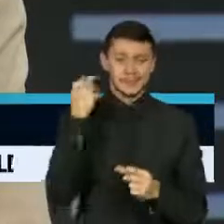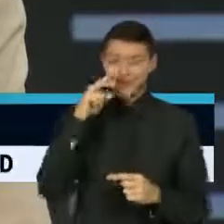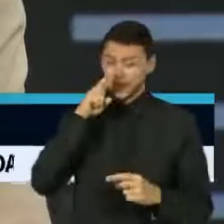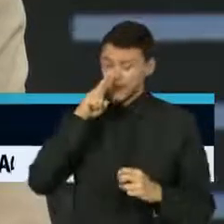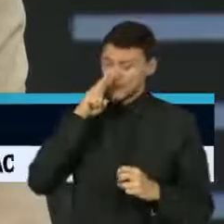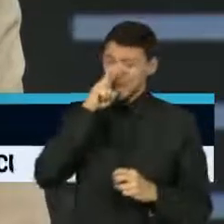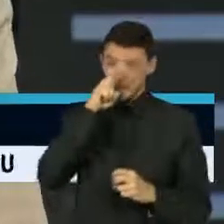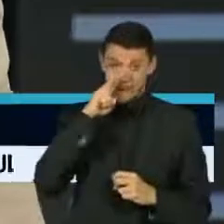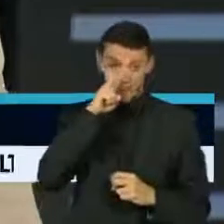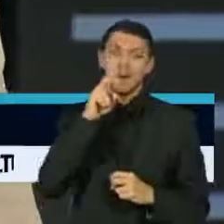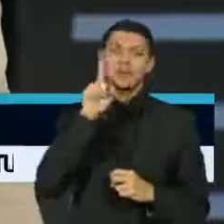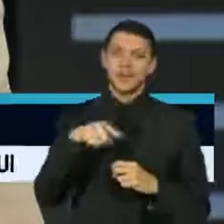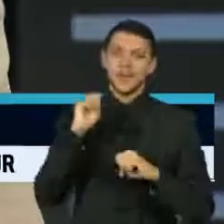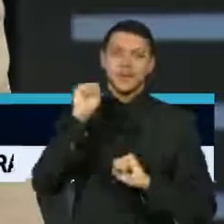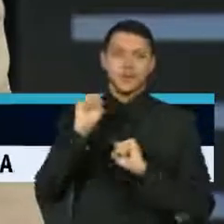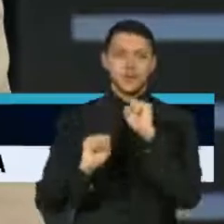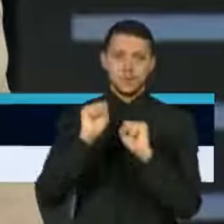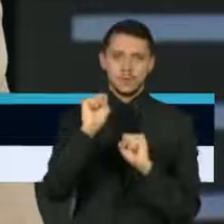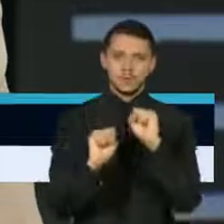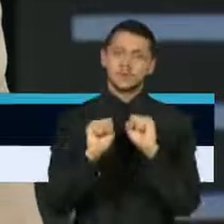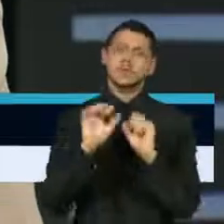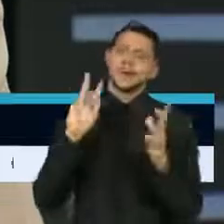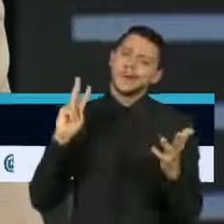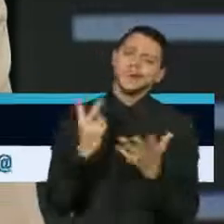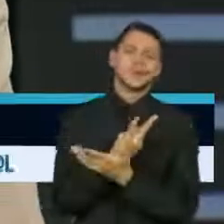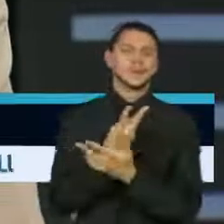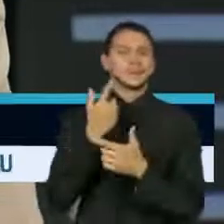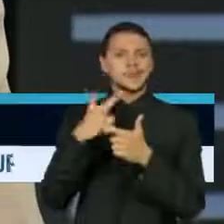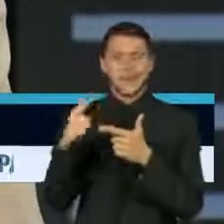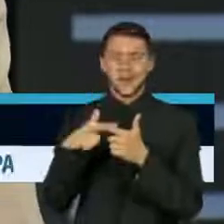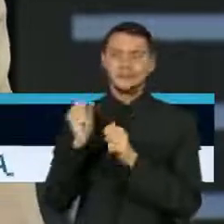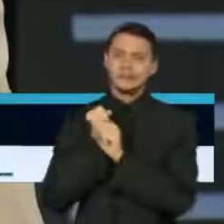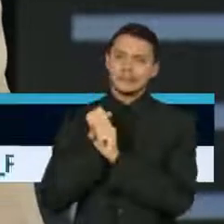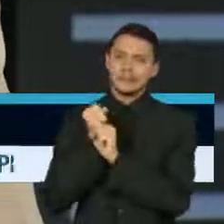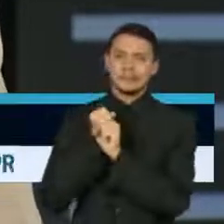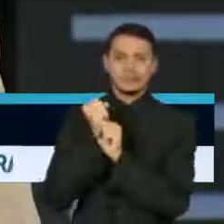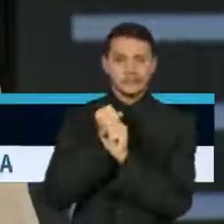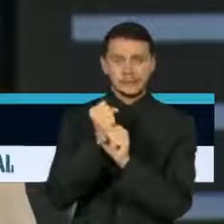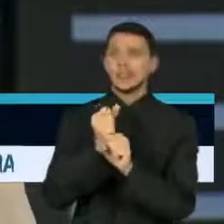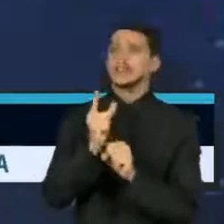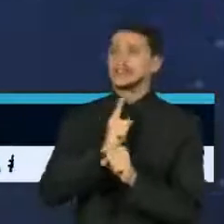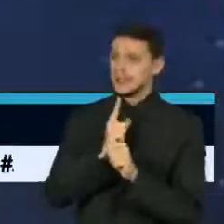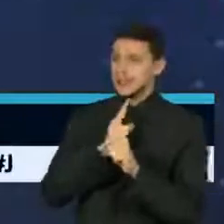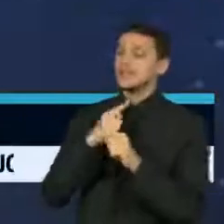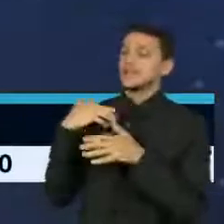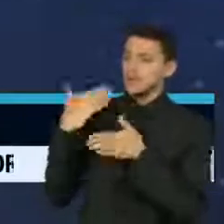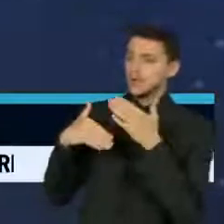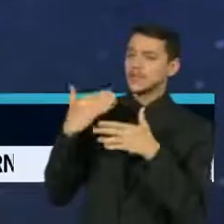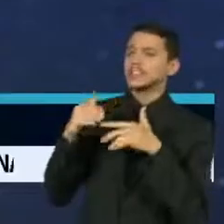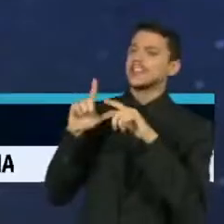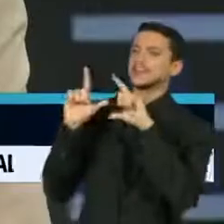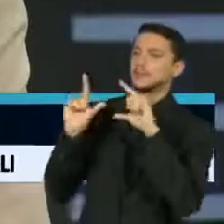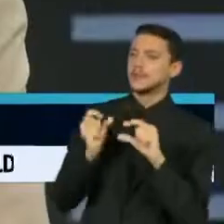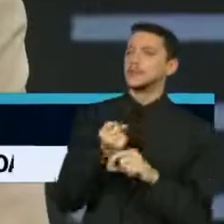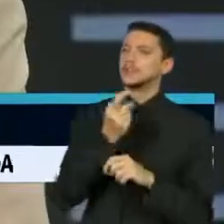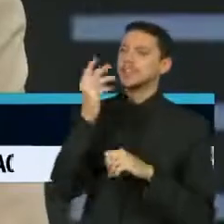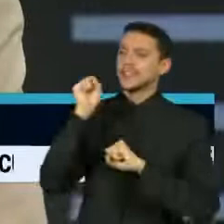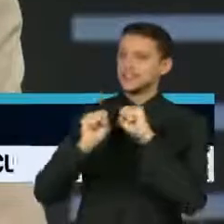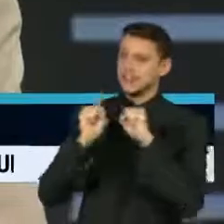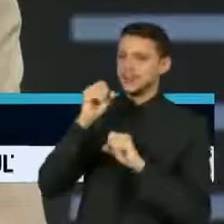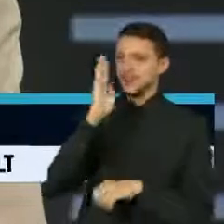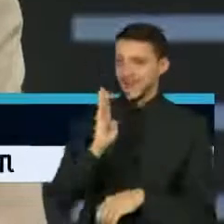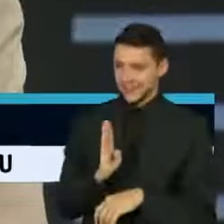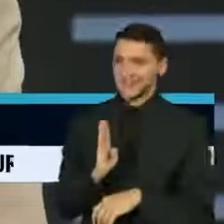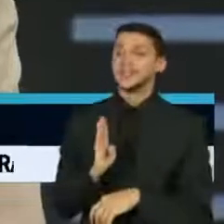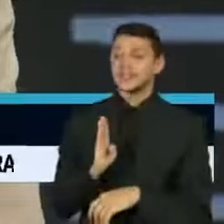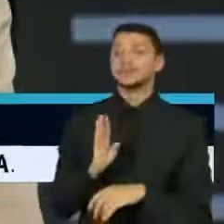forte e indústrias EA indústria sofreu durante muitos anos você teve um processo de desindustrialização No Brasil onde São Paulo